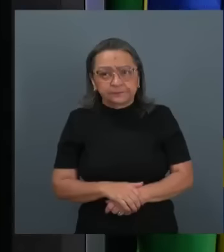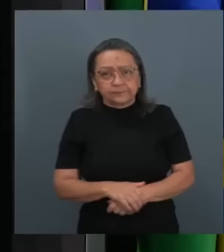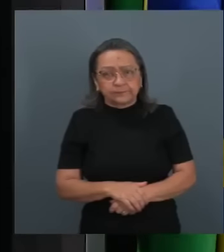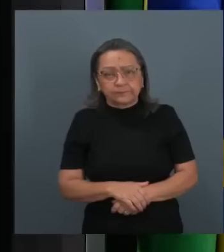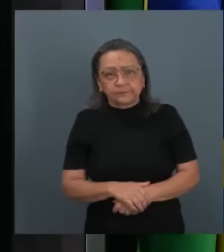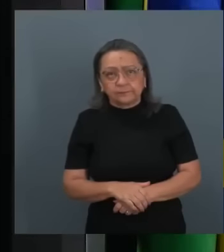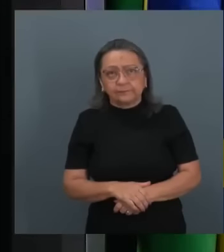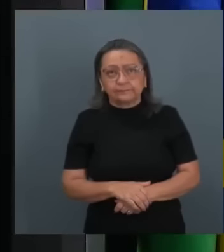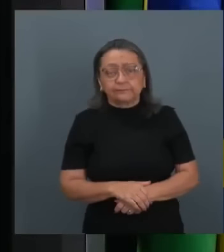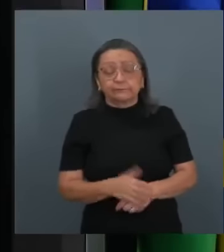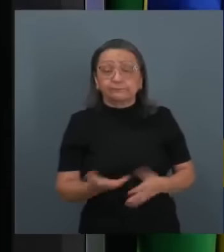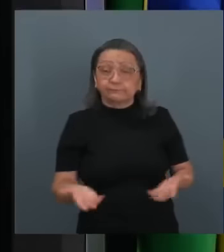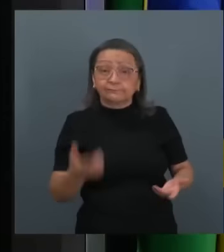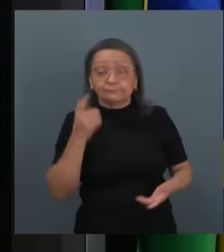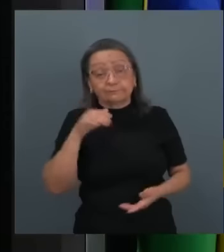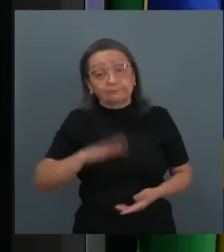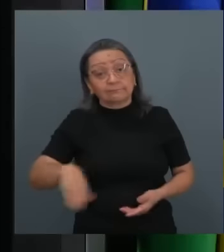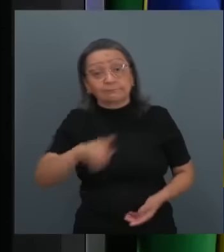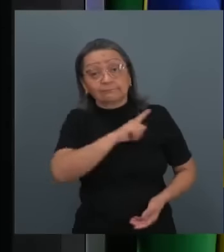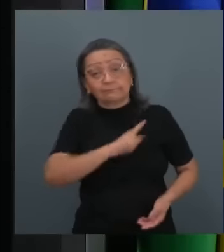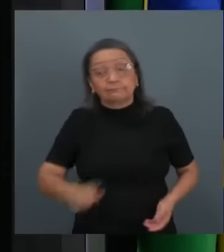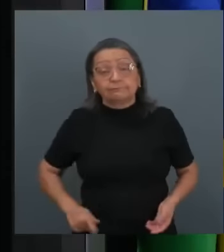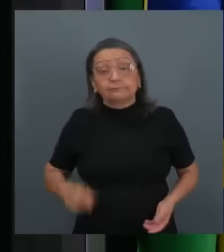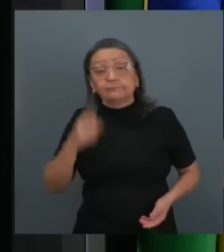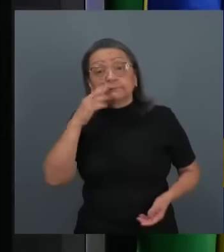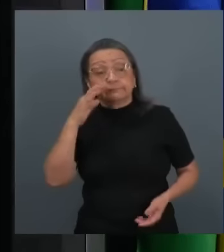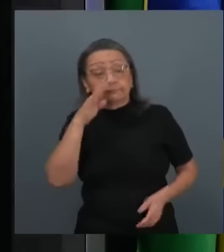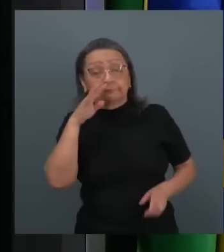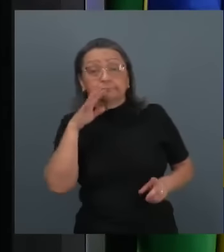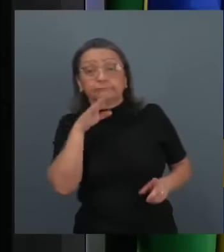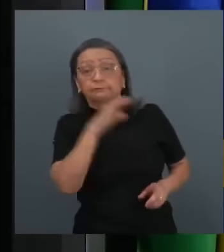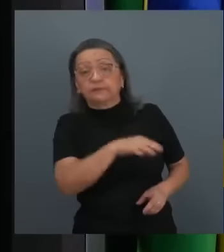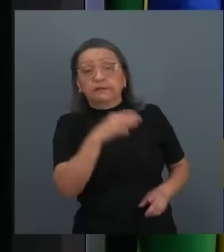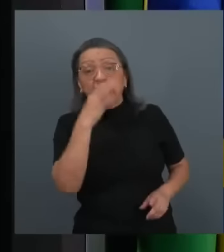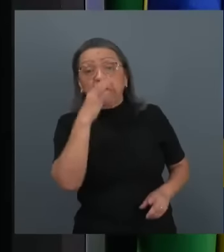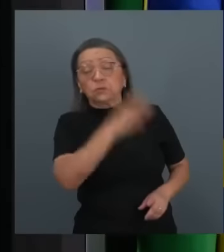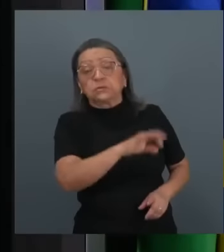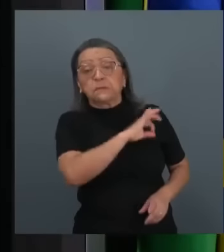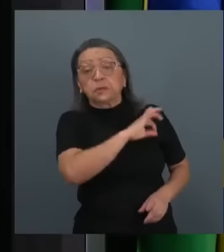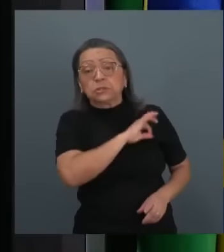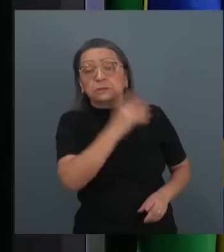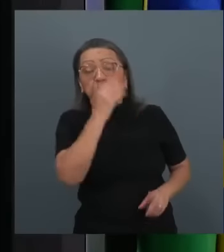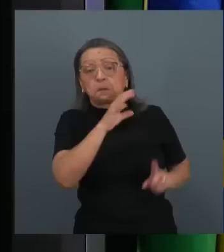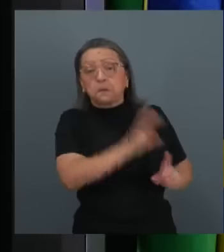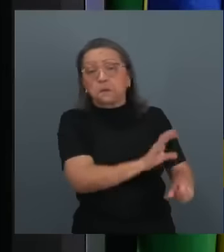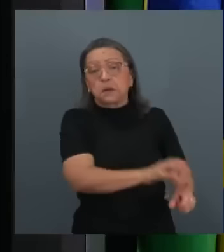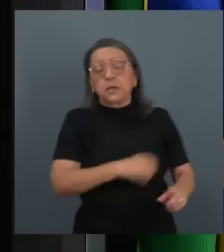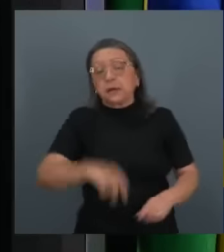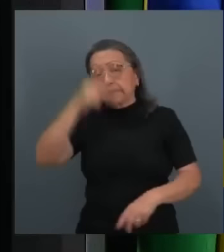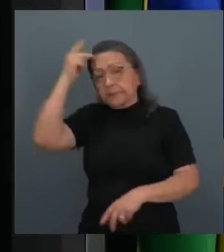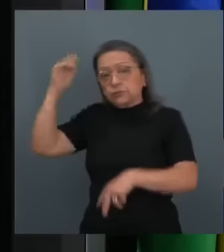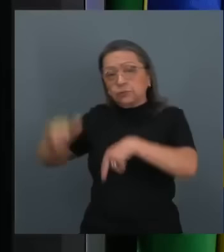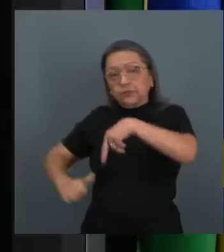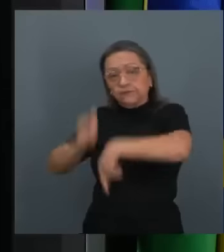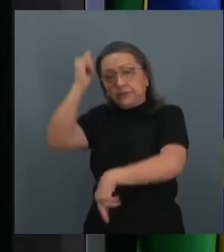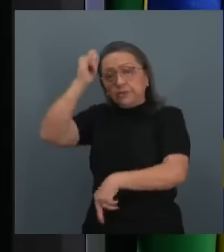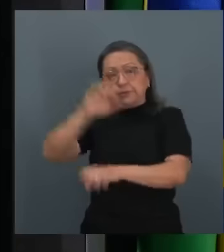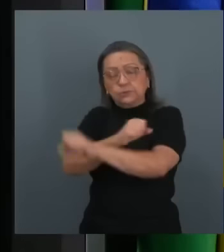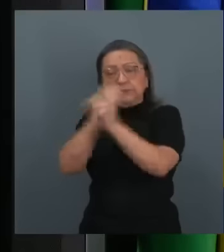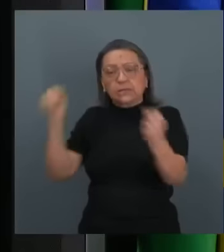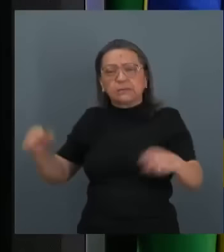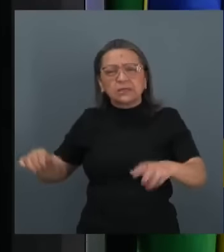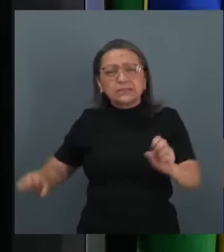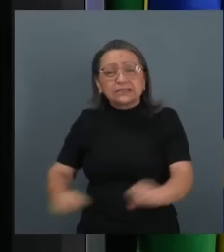É um governo que considera o policial um opressor e o delinquente uma vítima do sistema. Um